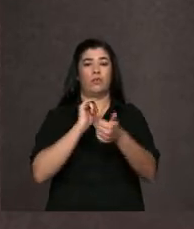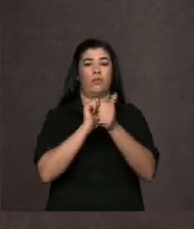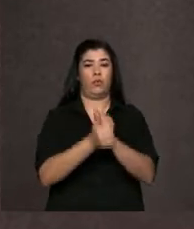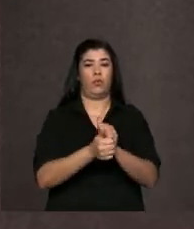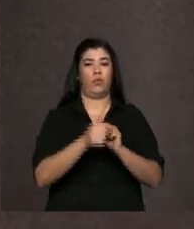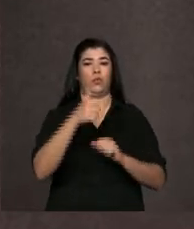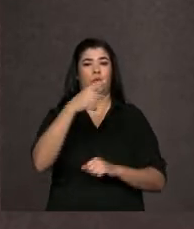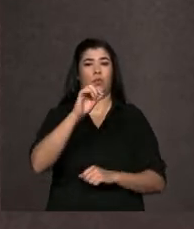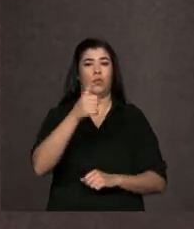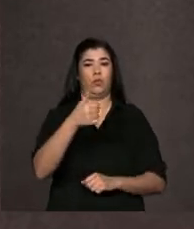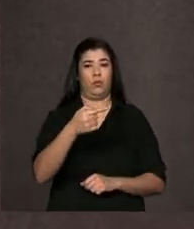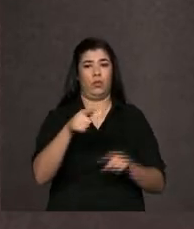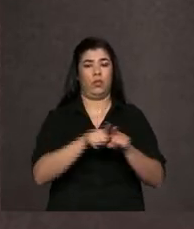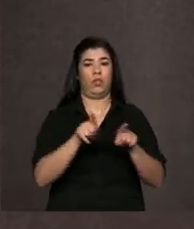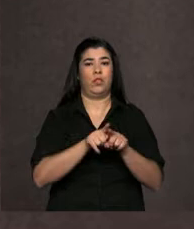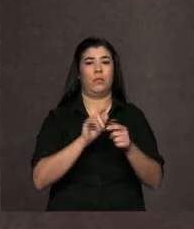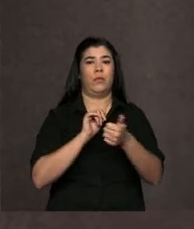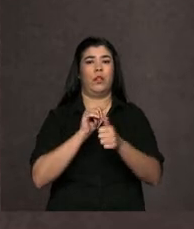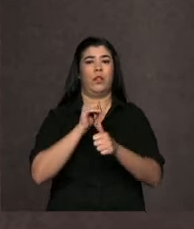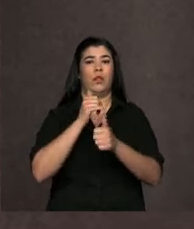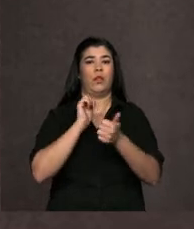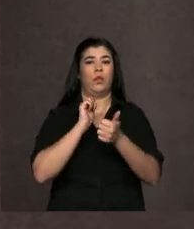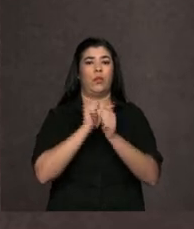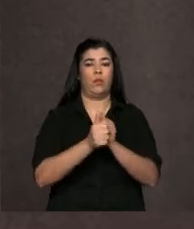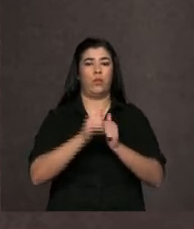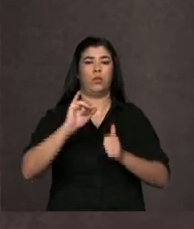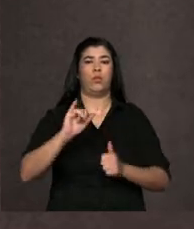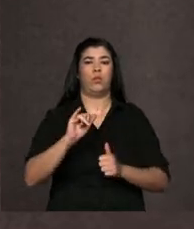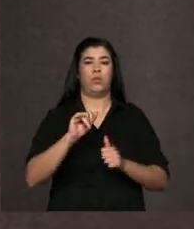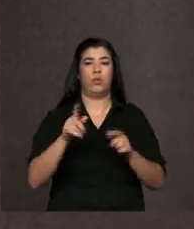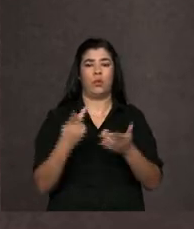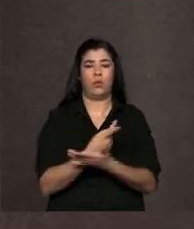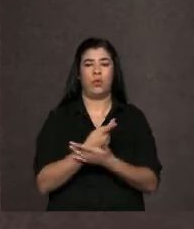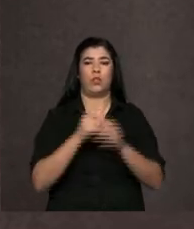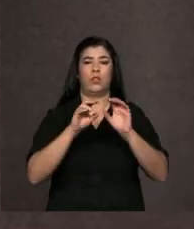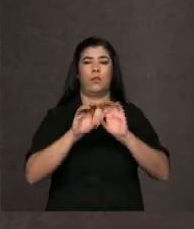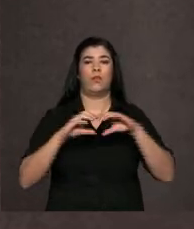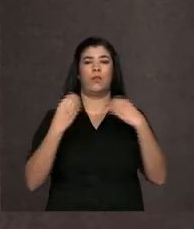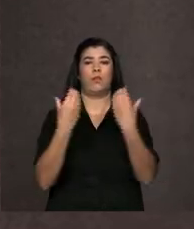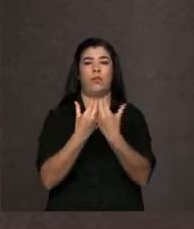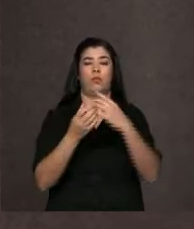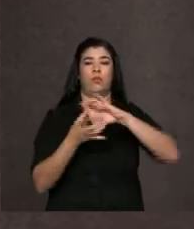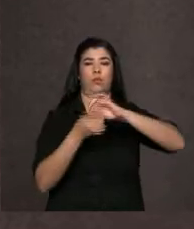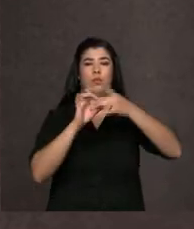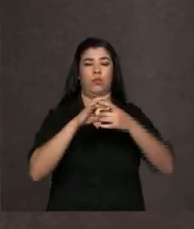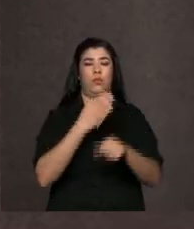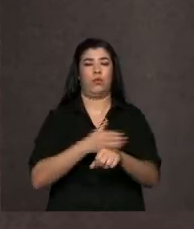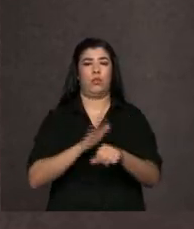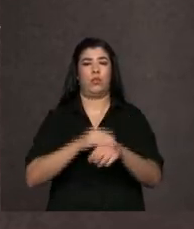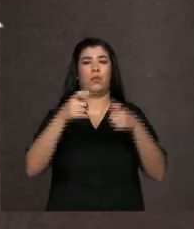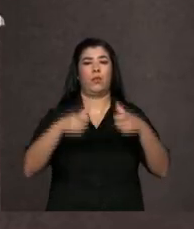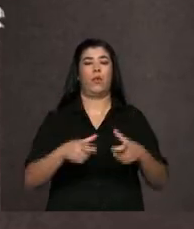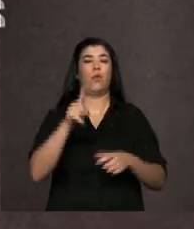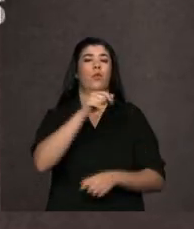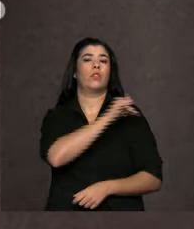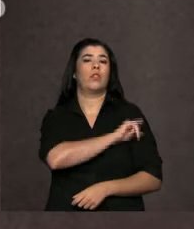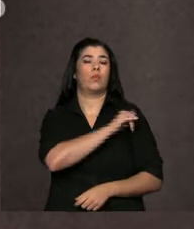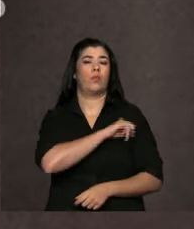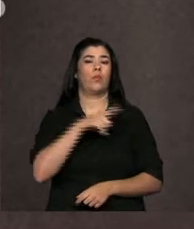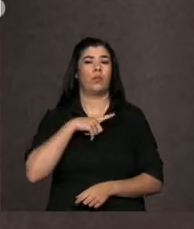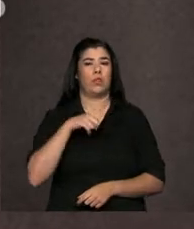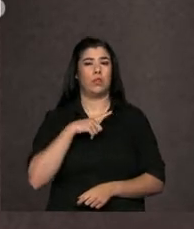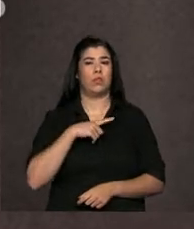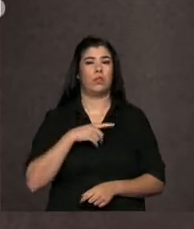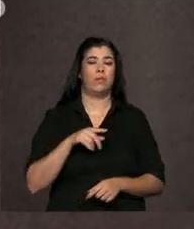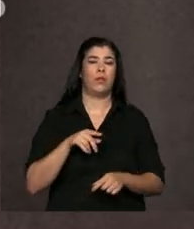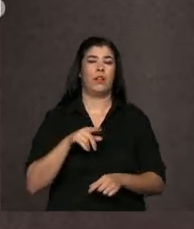novas instalações para os Jogos do Rio 2016, que formarão o Centro Olímpico de Treinamento, na Barra da Tijuca, em Deodoro. Além